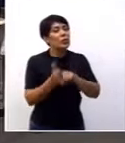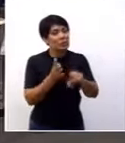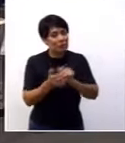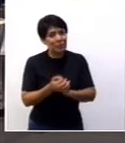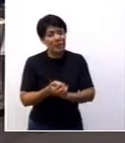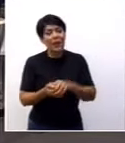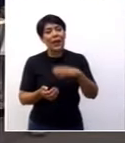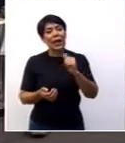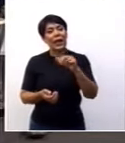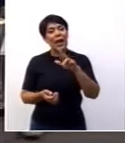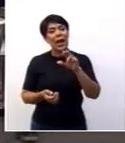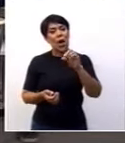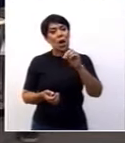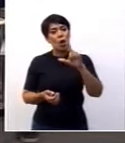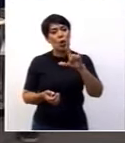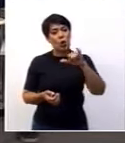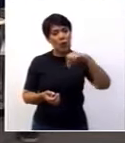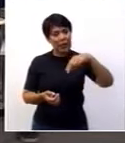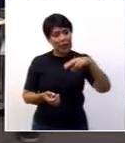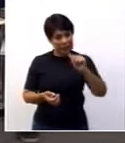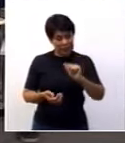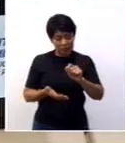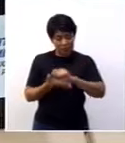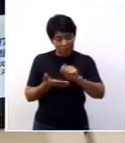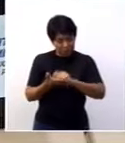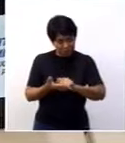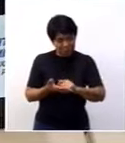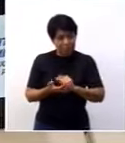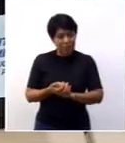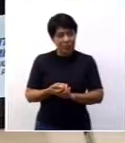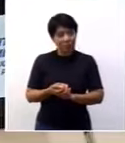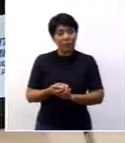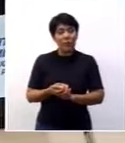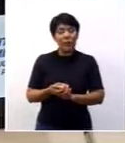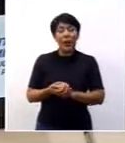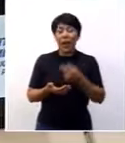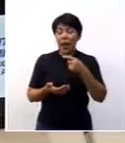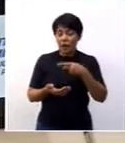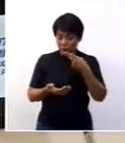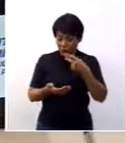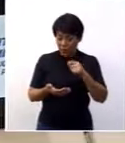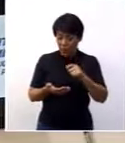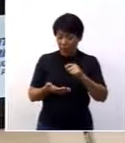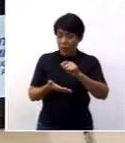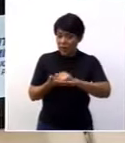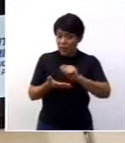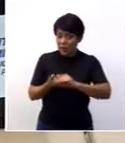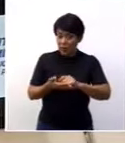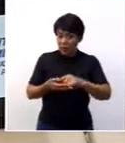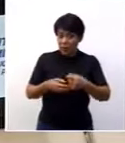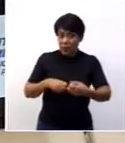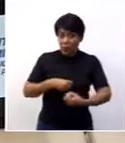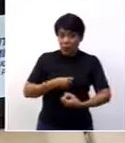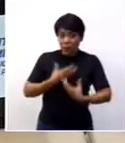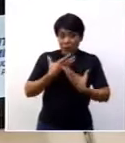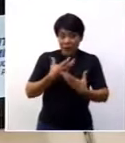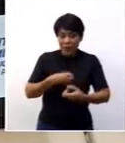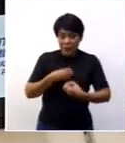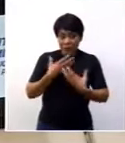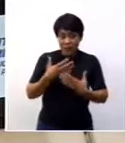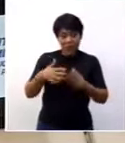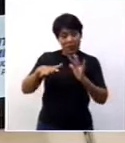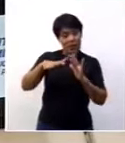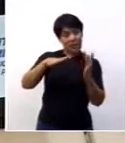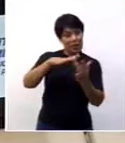a Carolina, ela escreve aqui que ela escreve poemas em plataformas